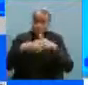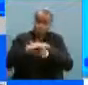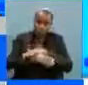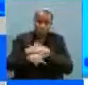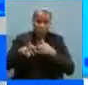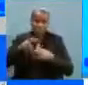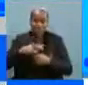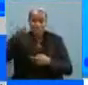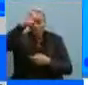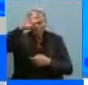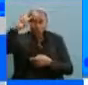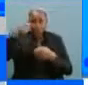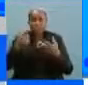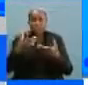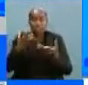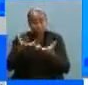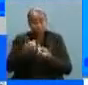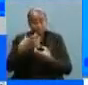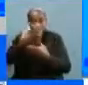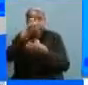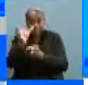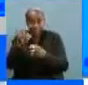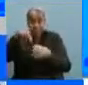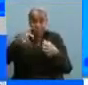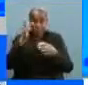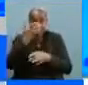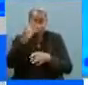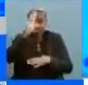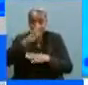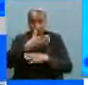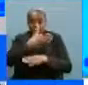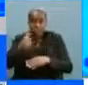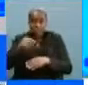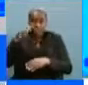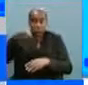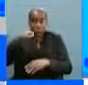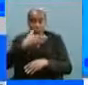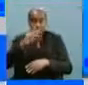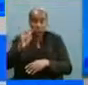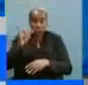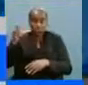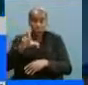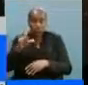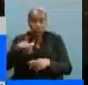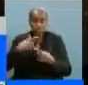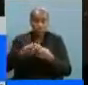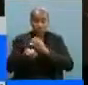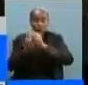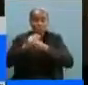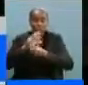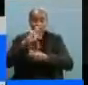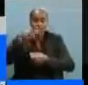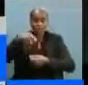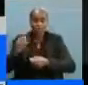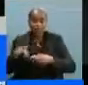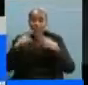o egito vai receber a taça das nações africanas decorrer entre 15 de junho a 3 de julho deste ano é substituição dos campeões anunciou